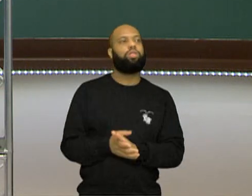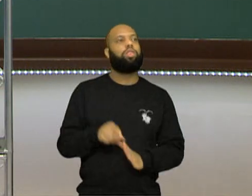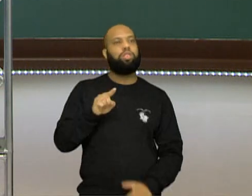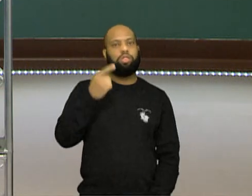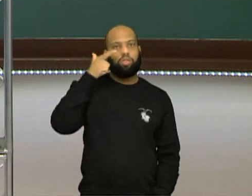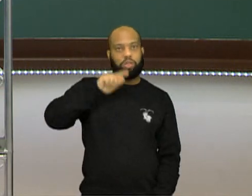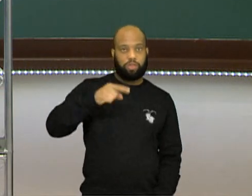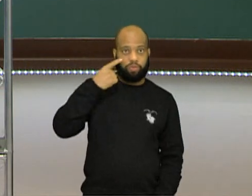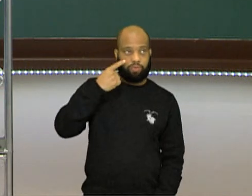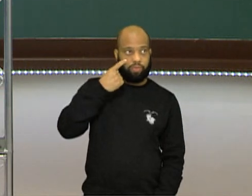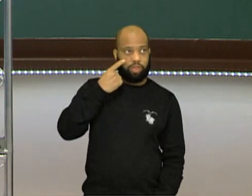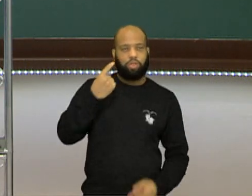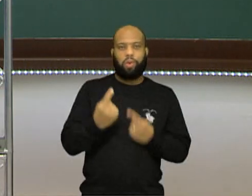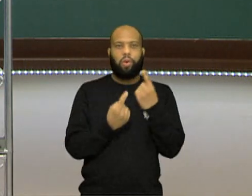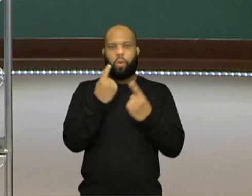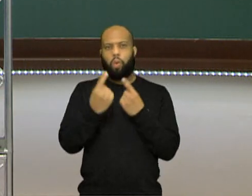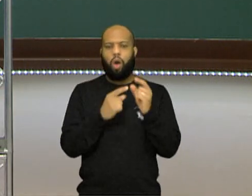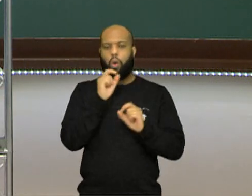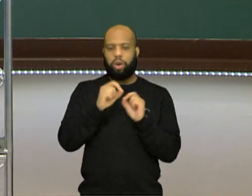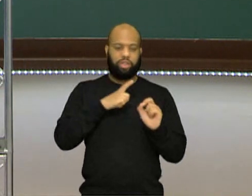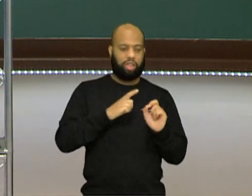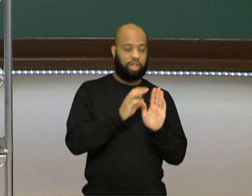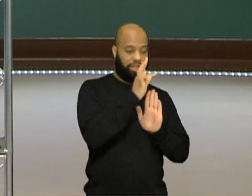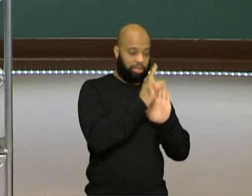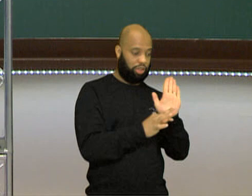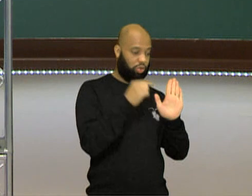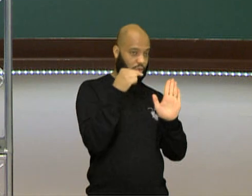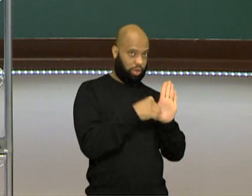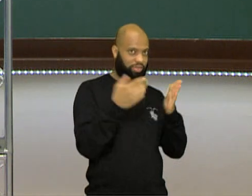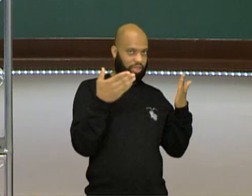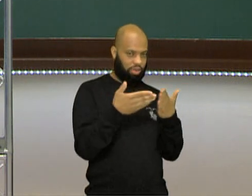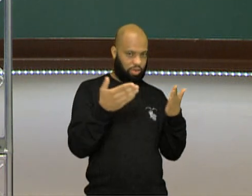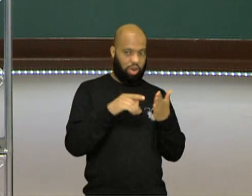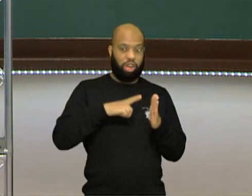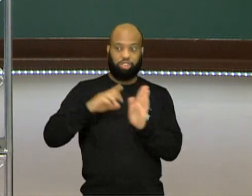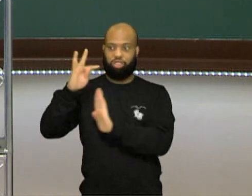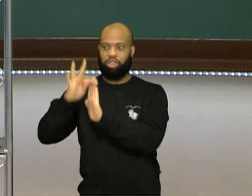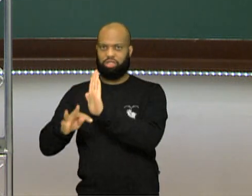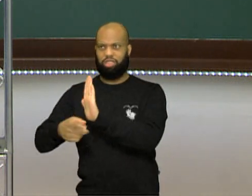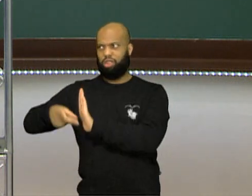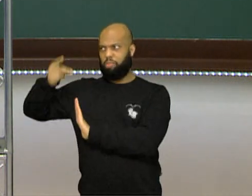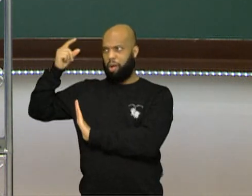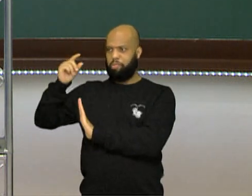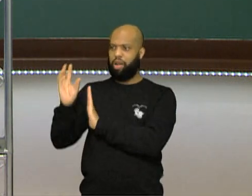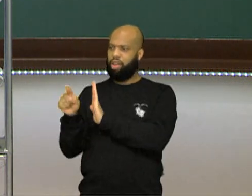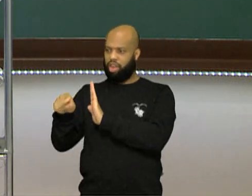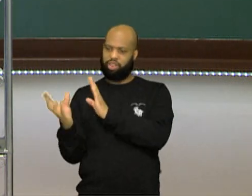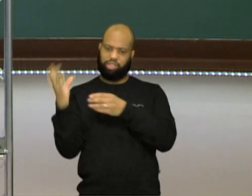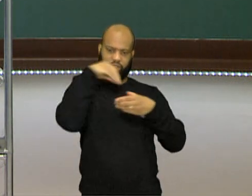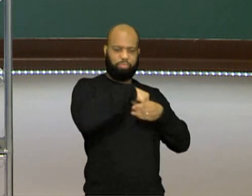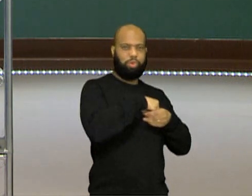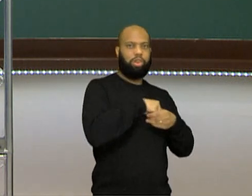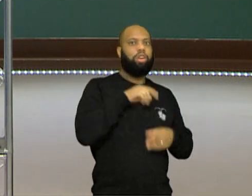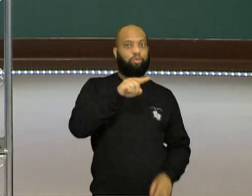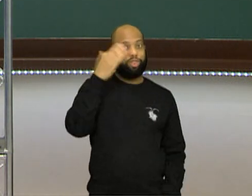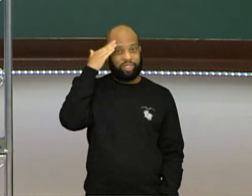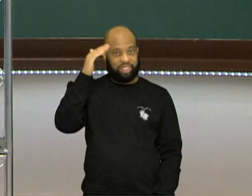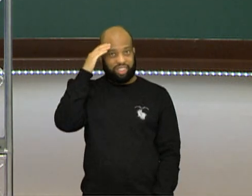conseguiram observar qual é a intertextualidade que está no cartaz? Olha, para você entender